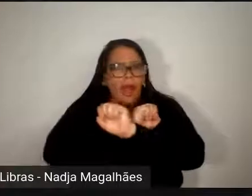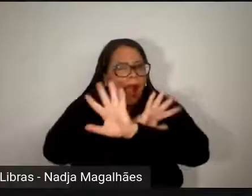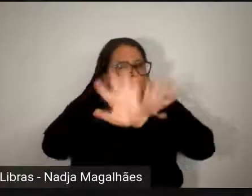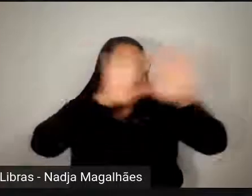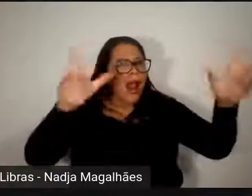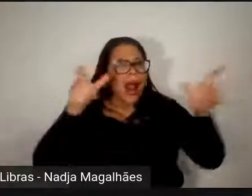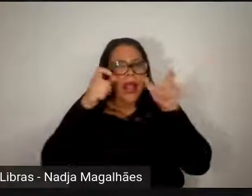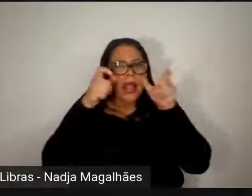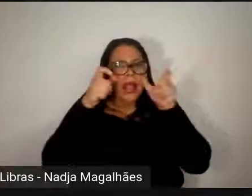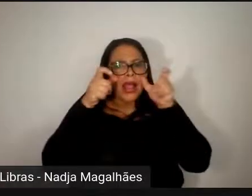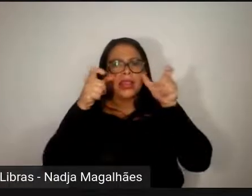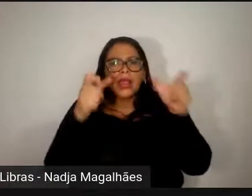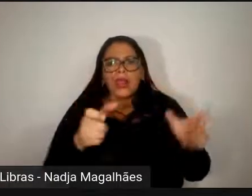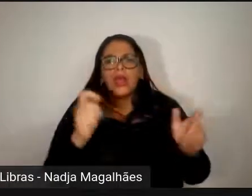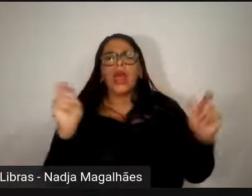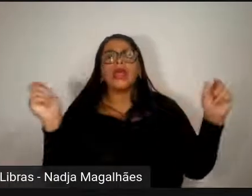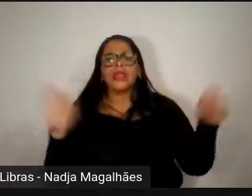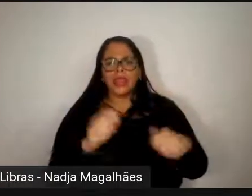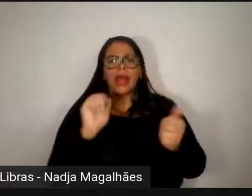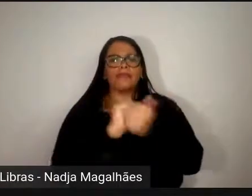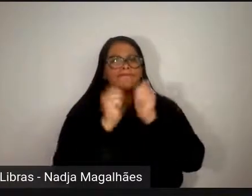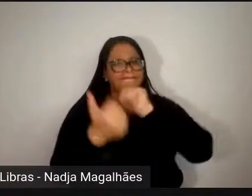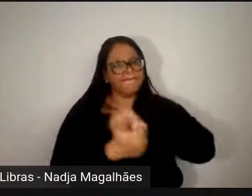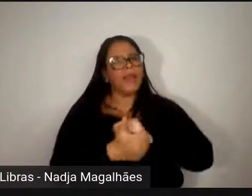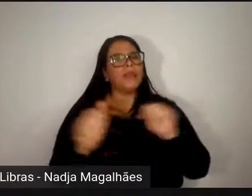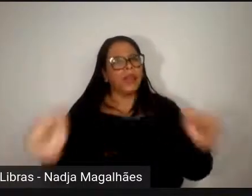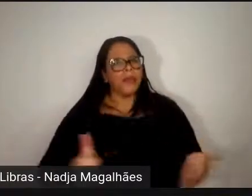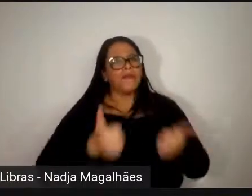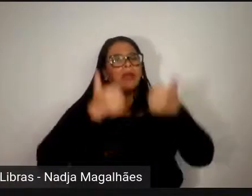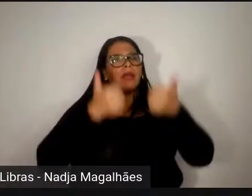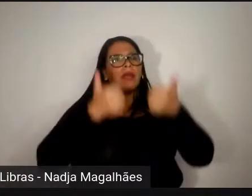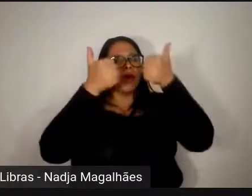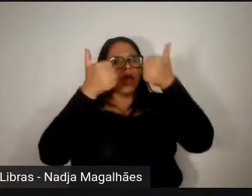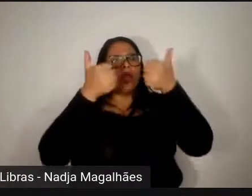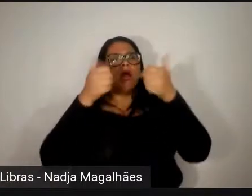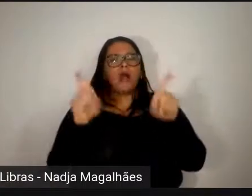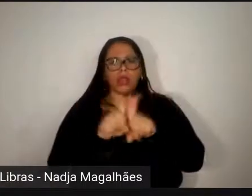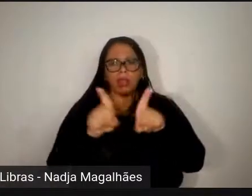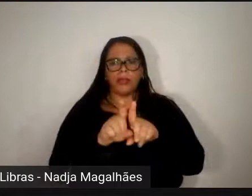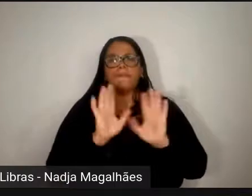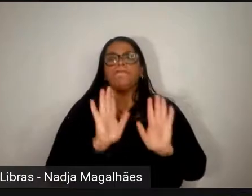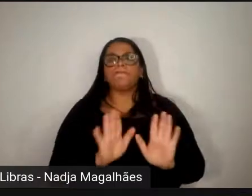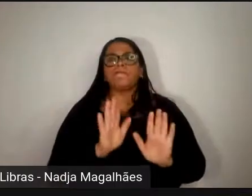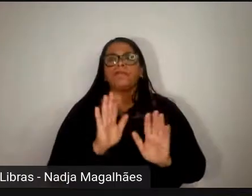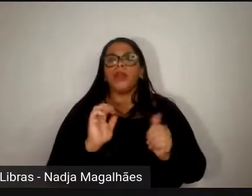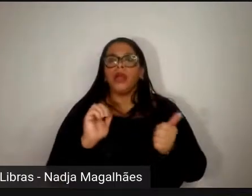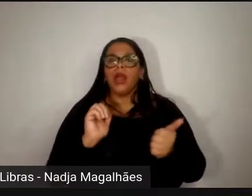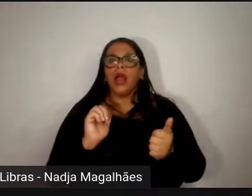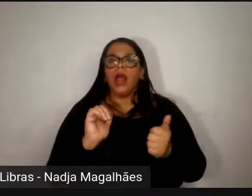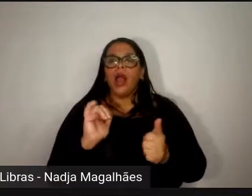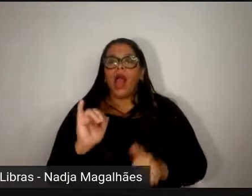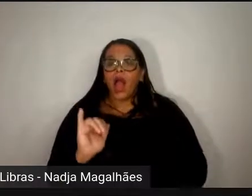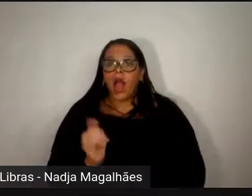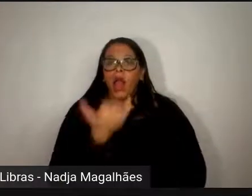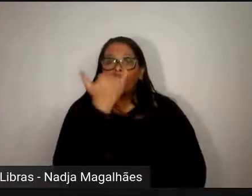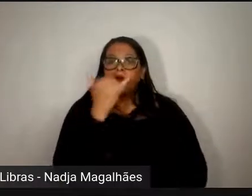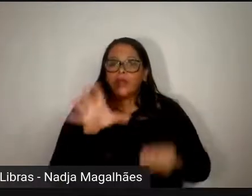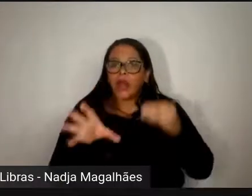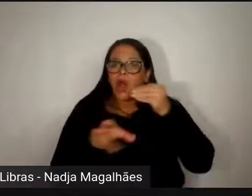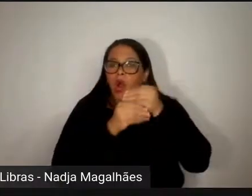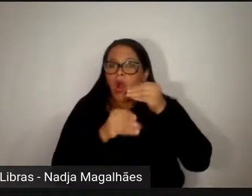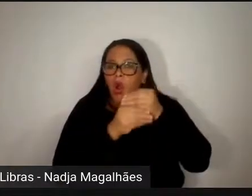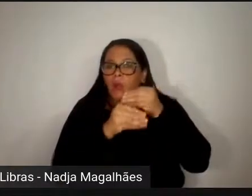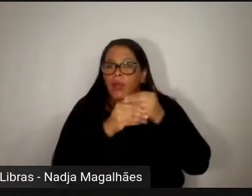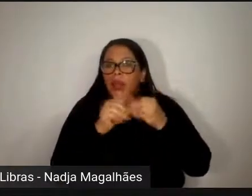que ainda pode ser aprimorada. Aproveitando o comentário do Lincoln, eu queria que você falasse um pouco sobre esse controle